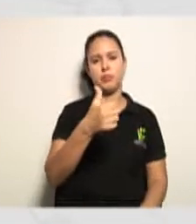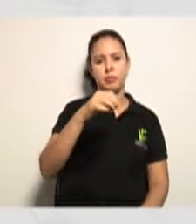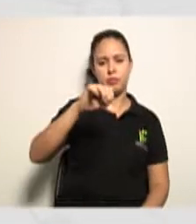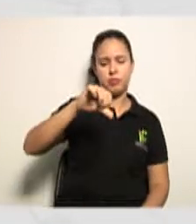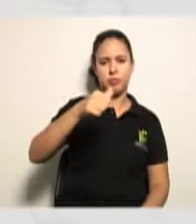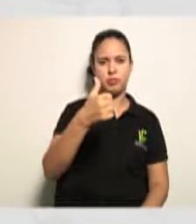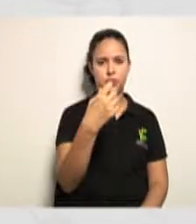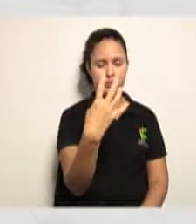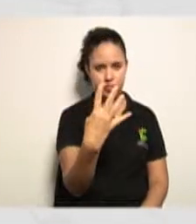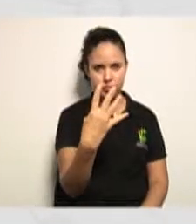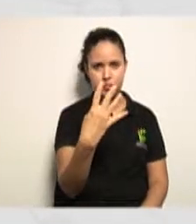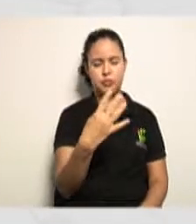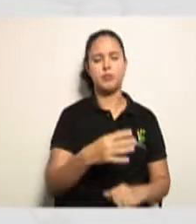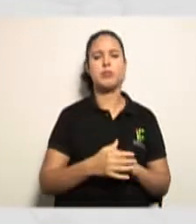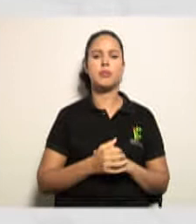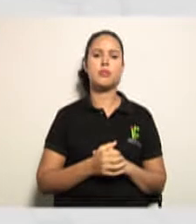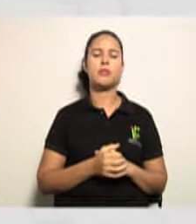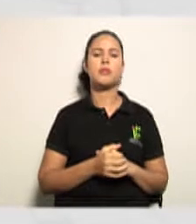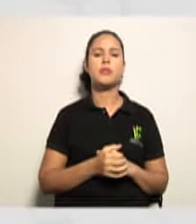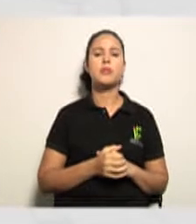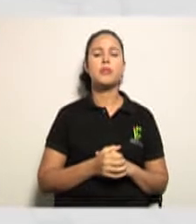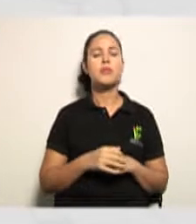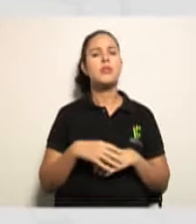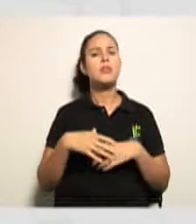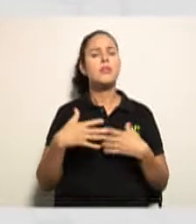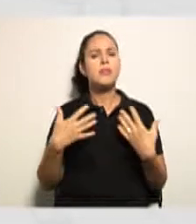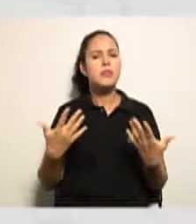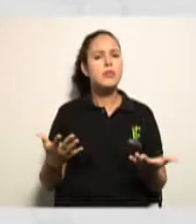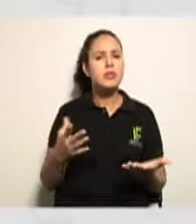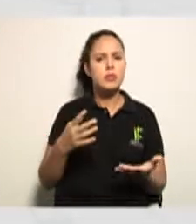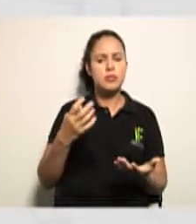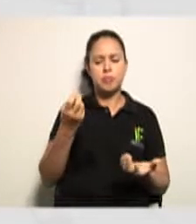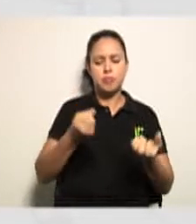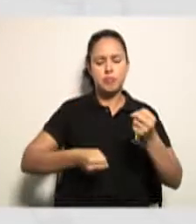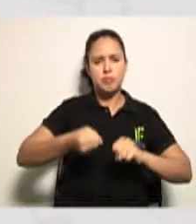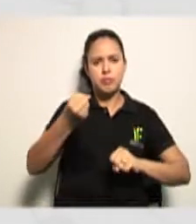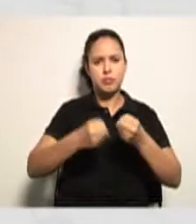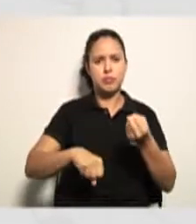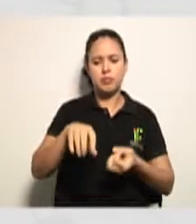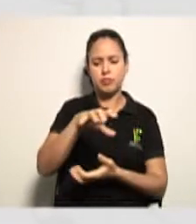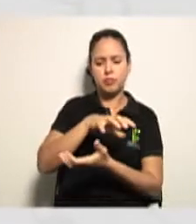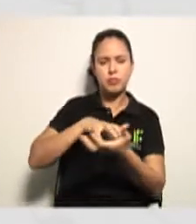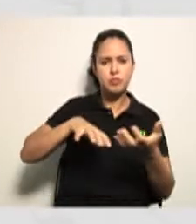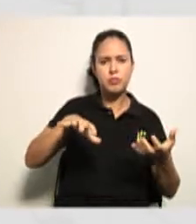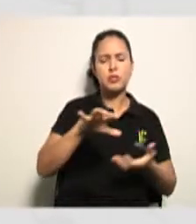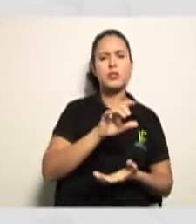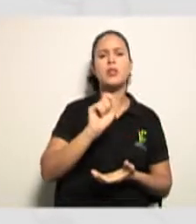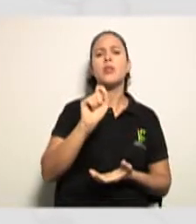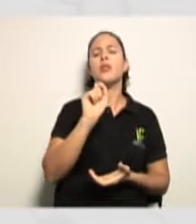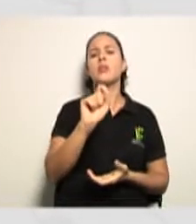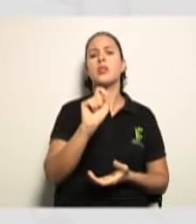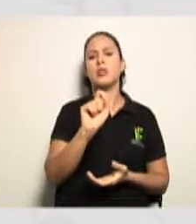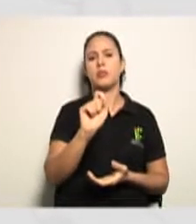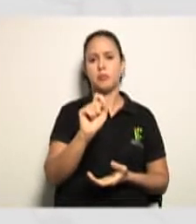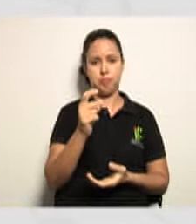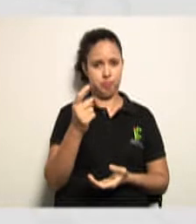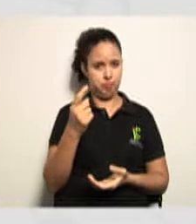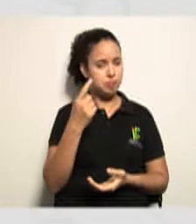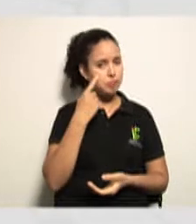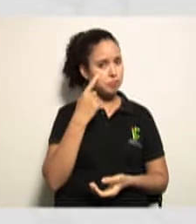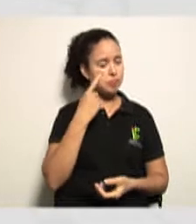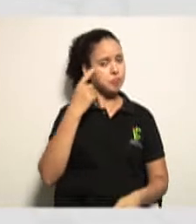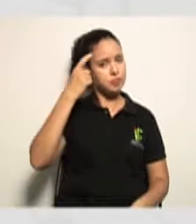1914. E aí as influências, o que essa Revolução Industrial influenciou no dia a dia enquanto gestão. Então vamos pensar